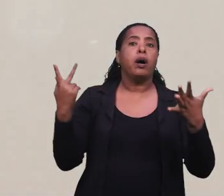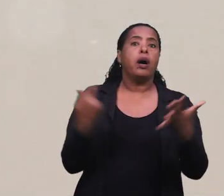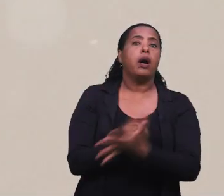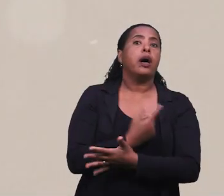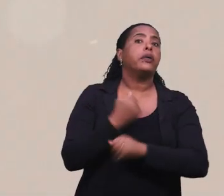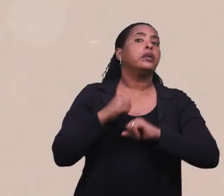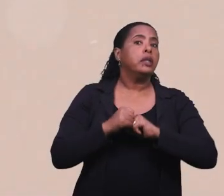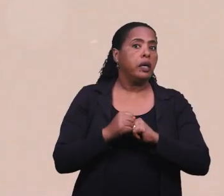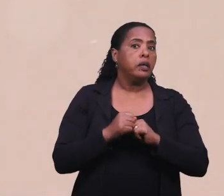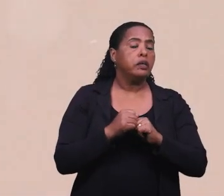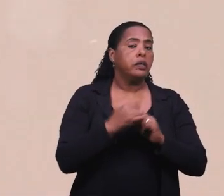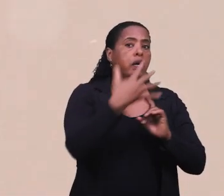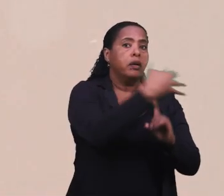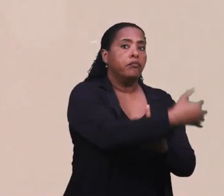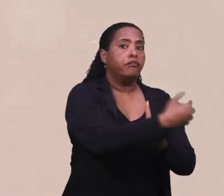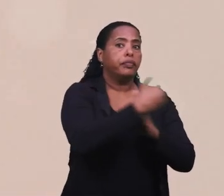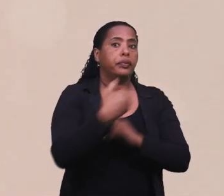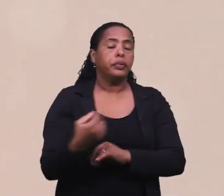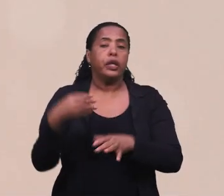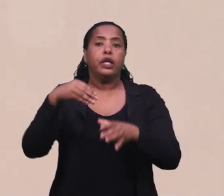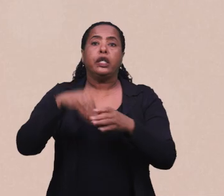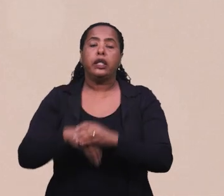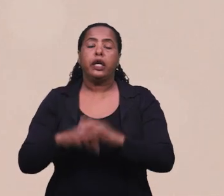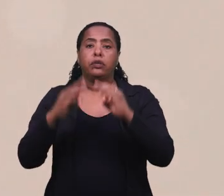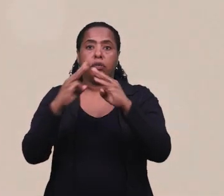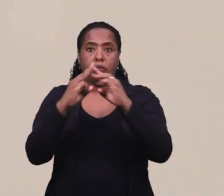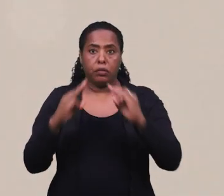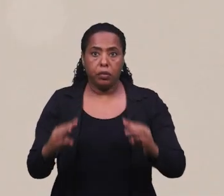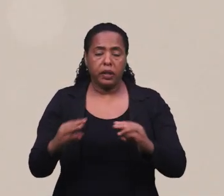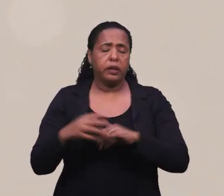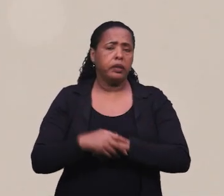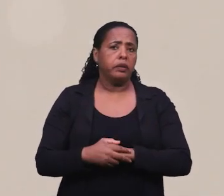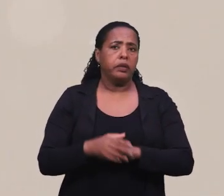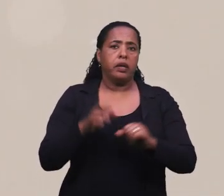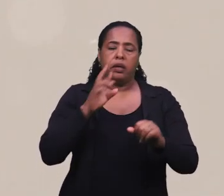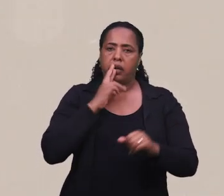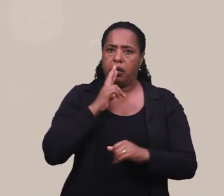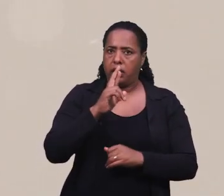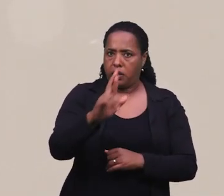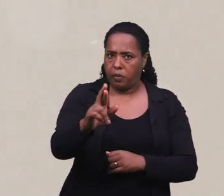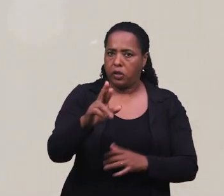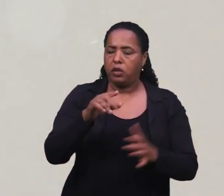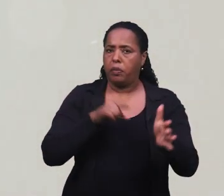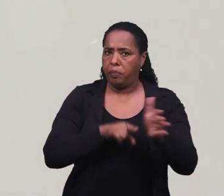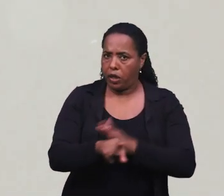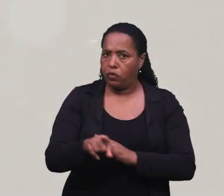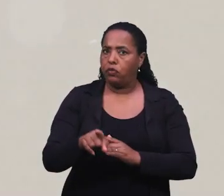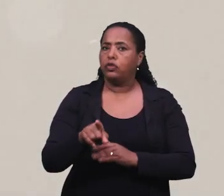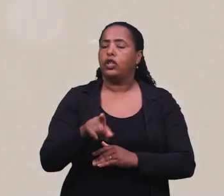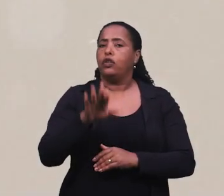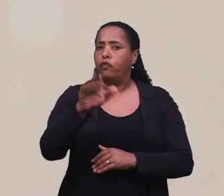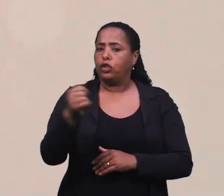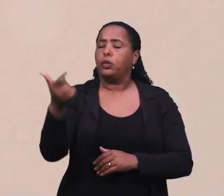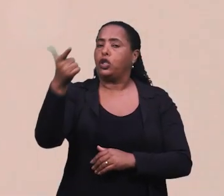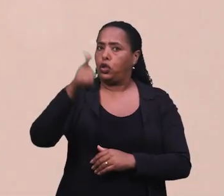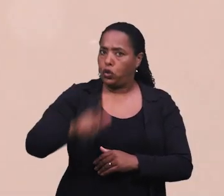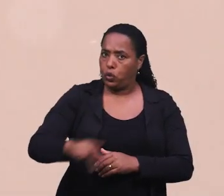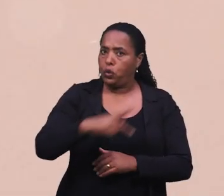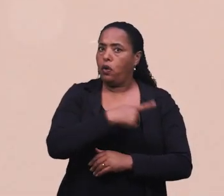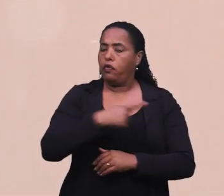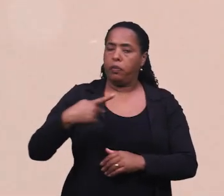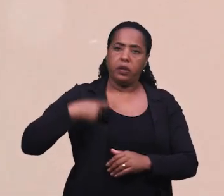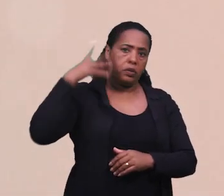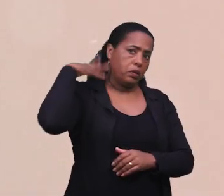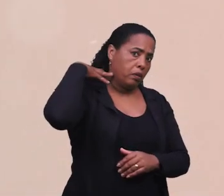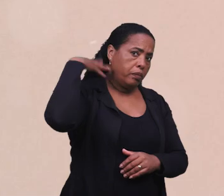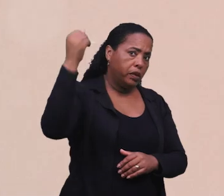projetado? É para uma transmissão, ele consegue ver bem o vídeo? Ele está conseguindo ouvir bem onde ele está sentado? É um lugar propício? E